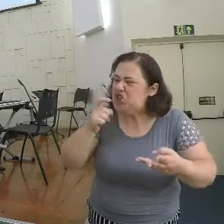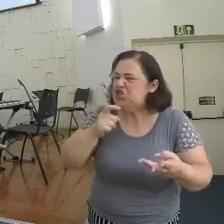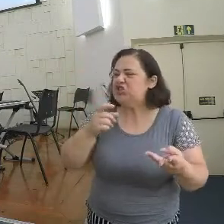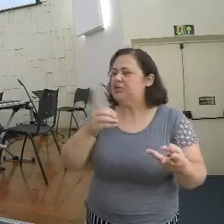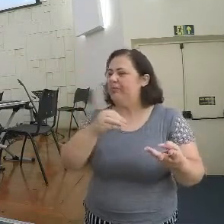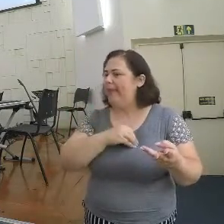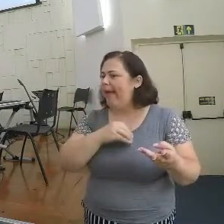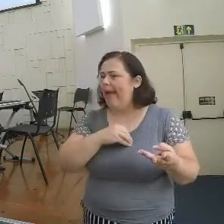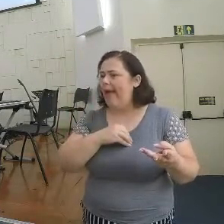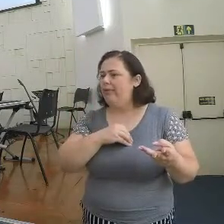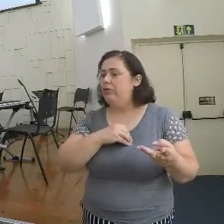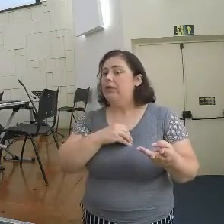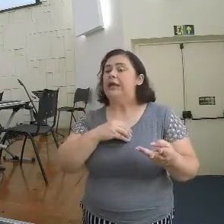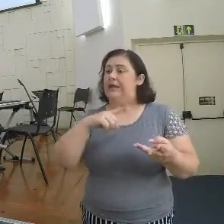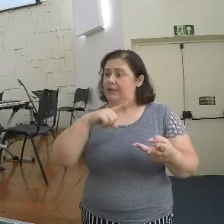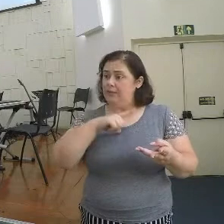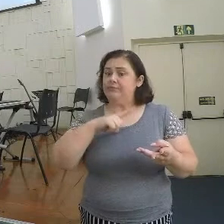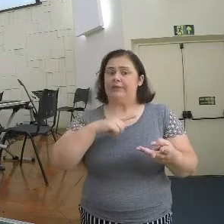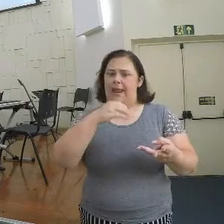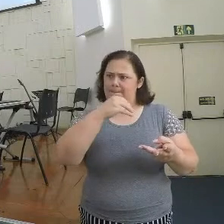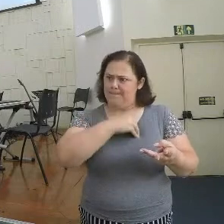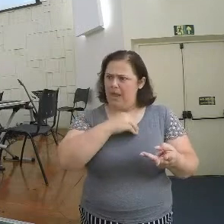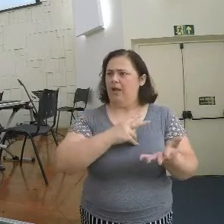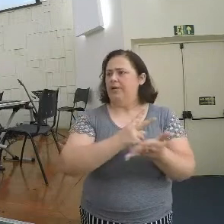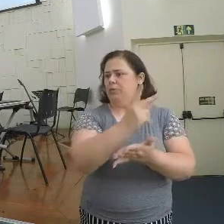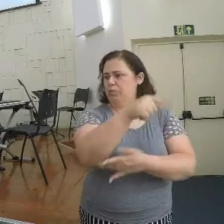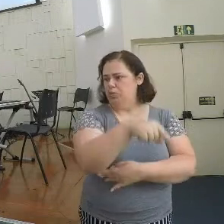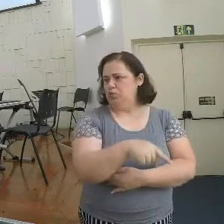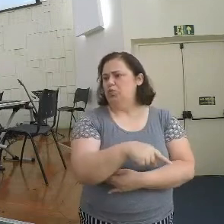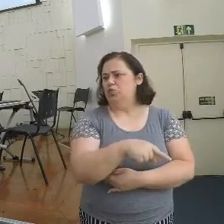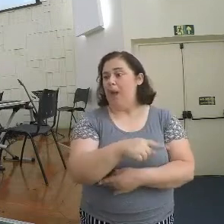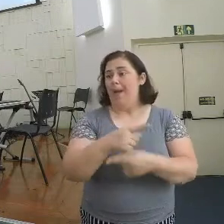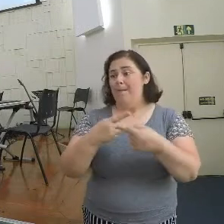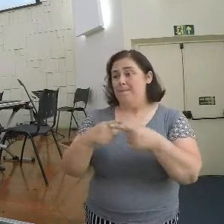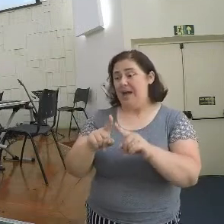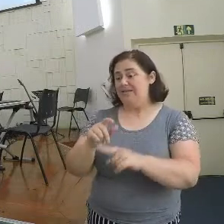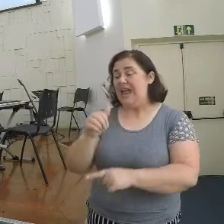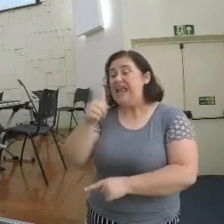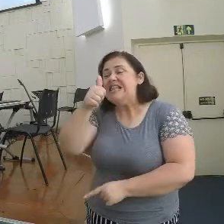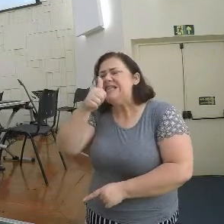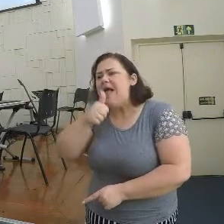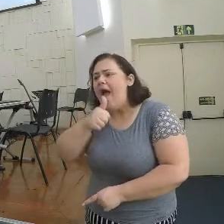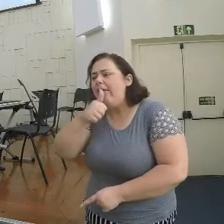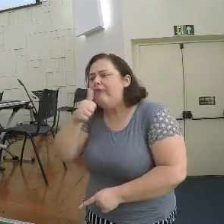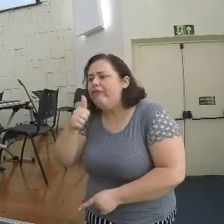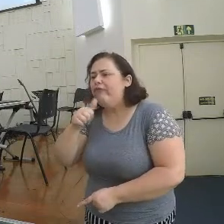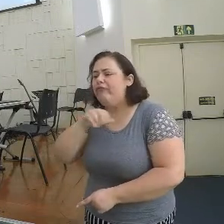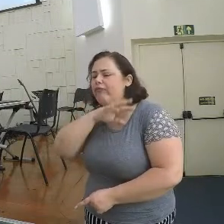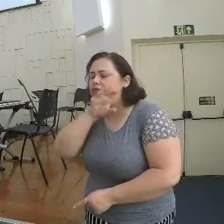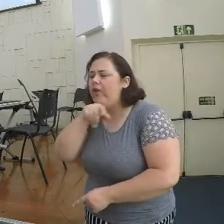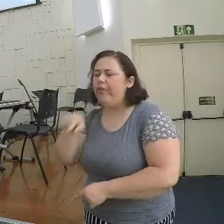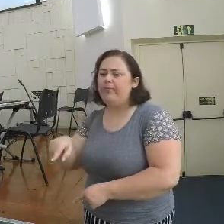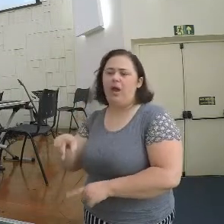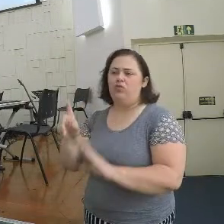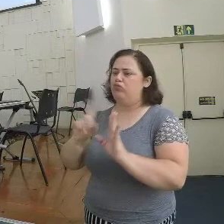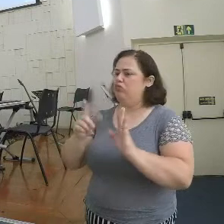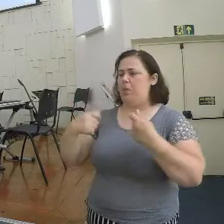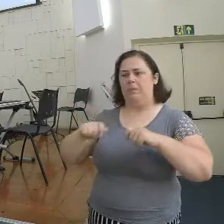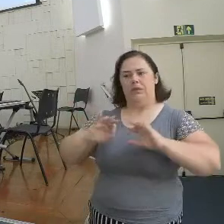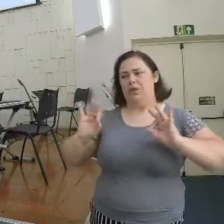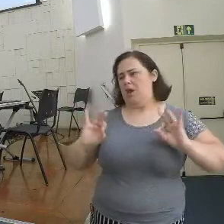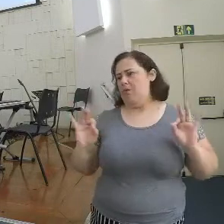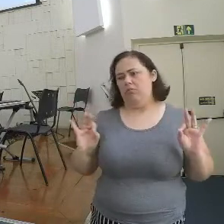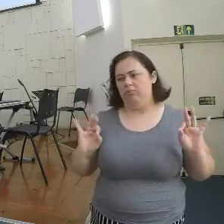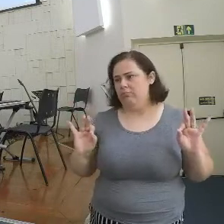que tenha perdido a sua validade. Pelo contrário, aquilo que encontramos e que nós não mais praticamos,